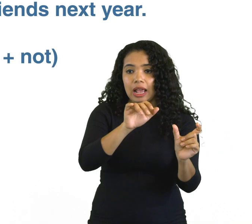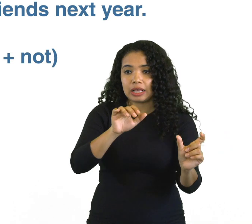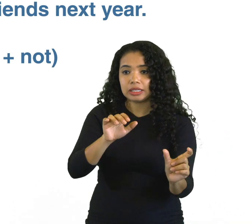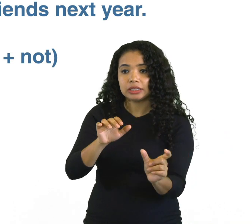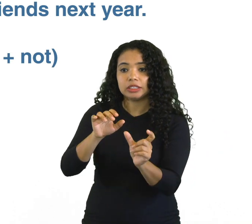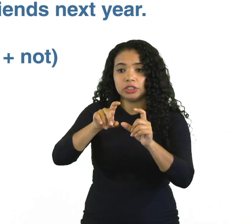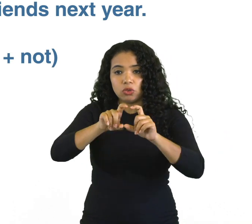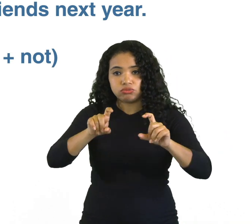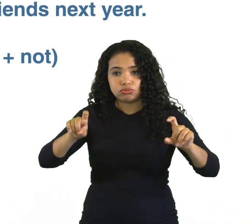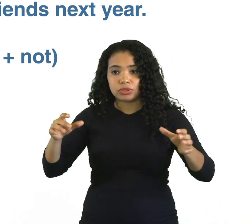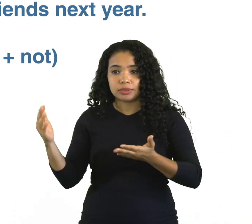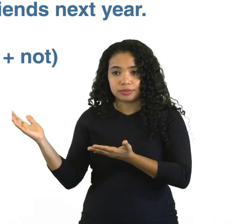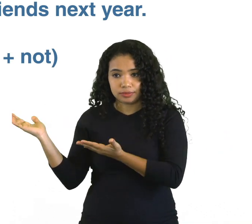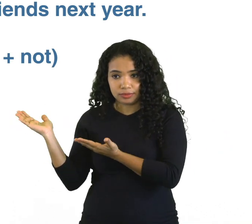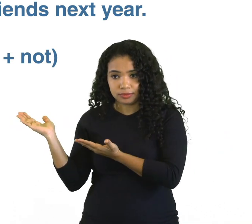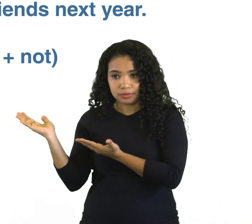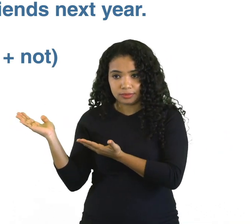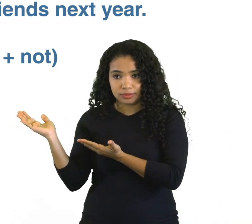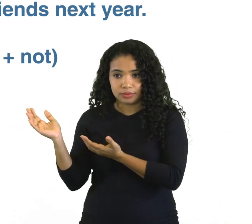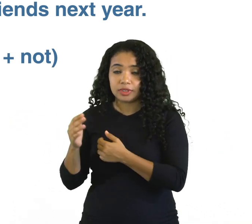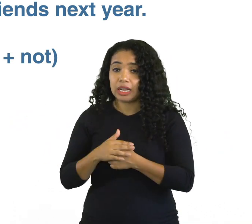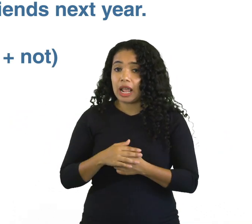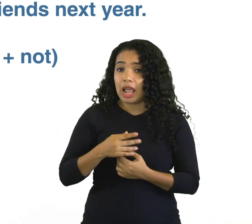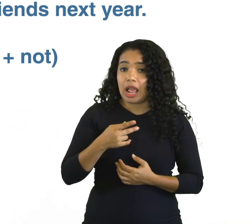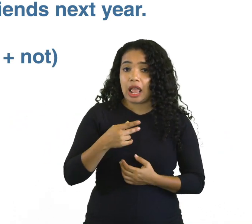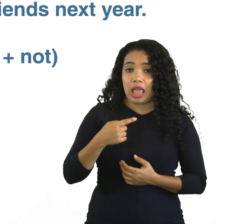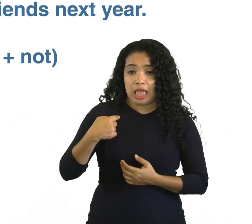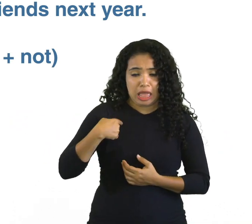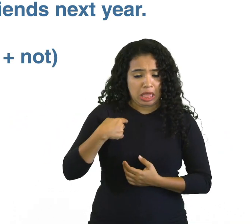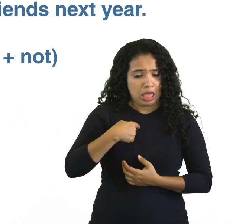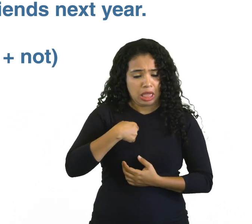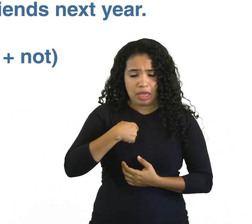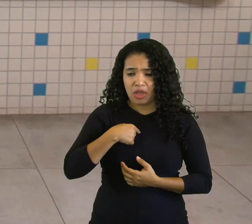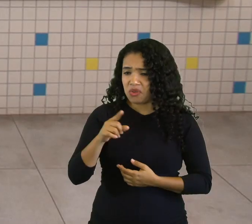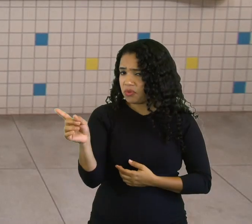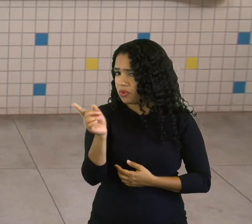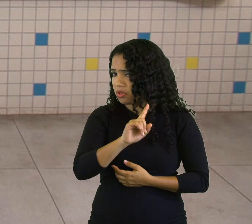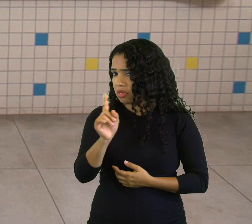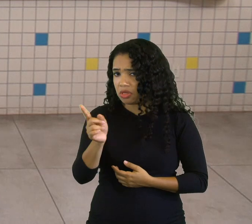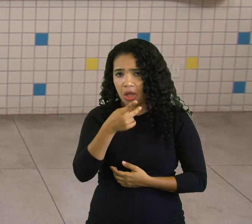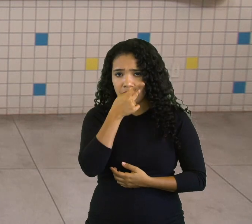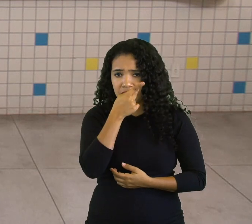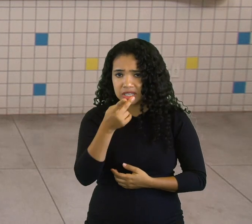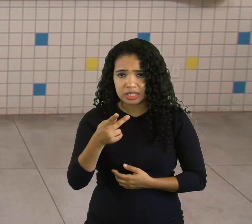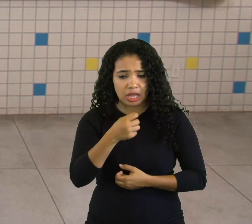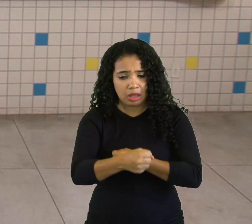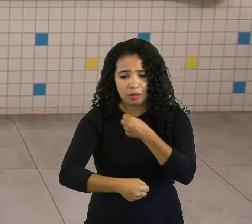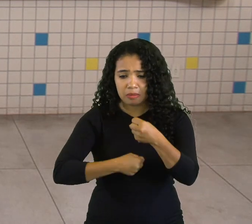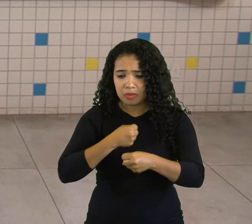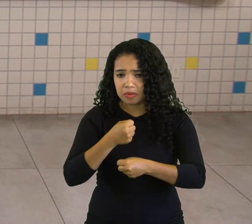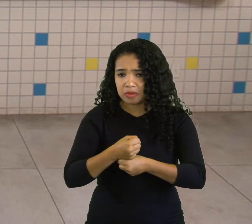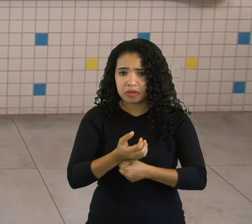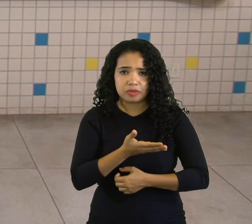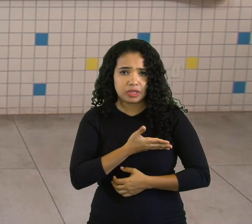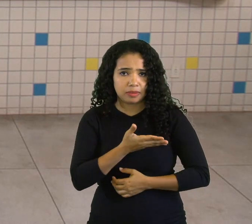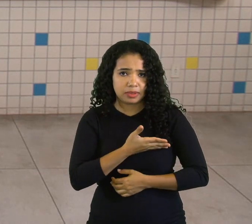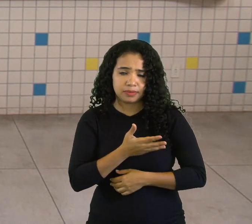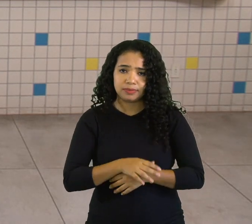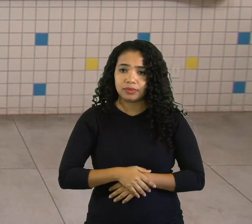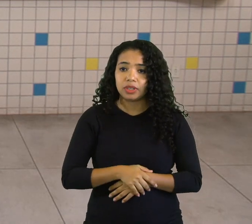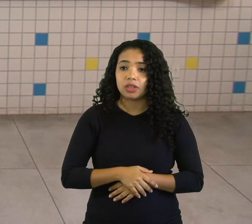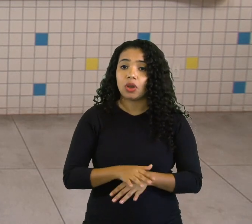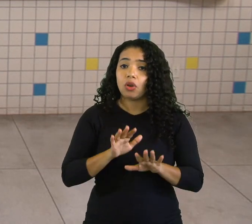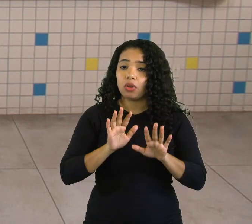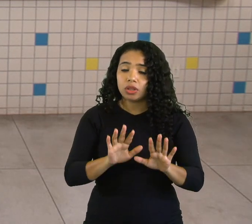friend next year. Eu não irei visitar meus amigos no próximo ano. E aí nós temos a forma contraída